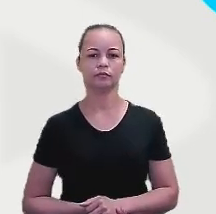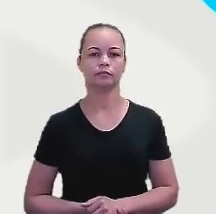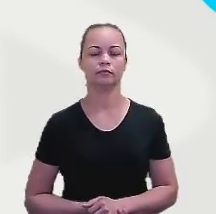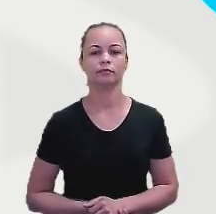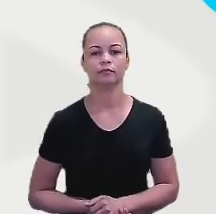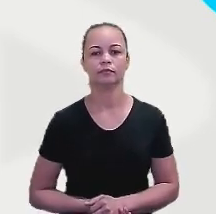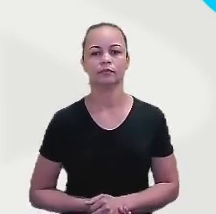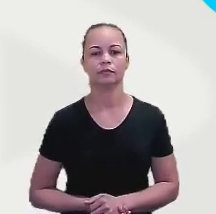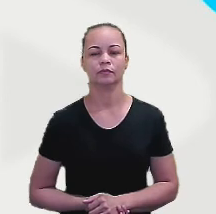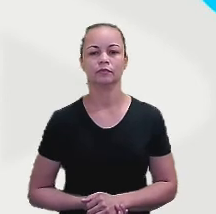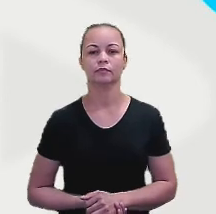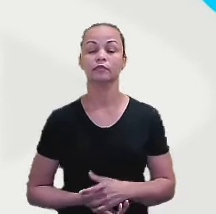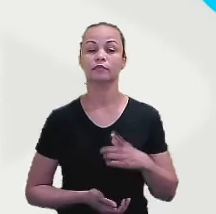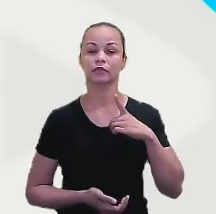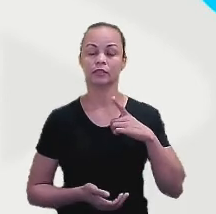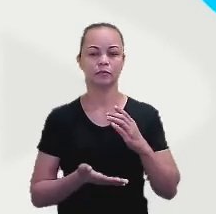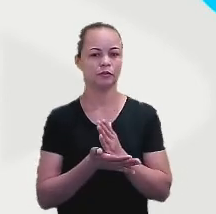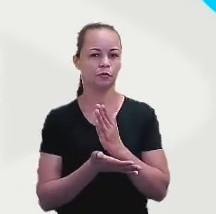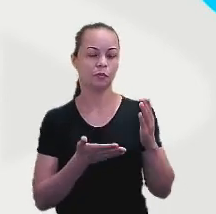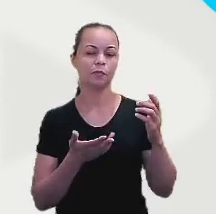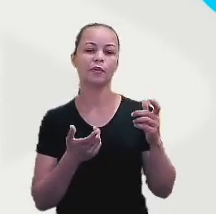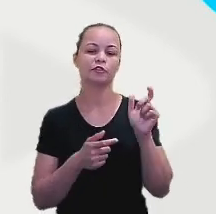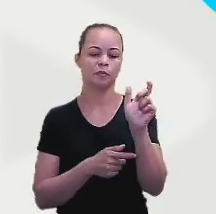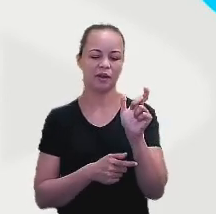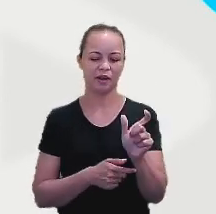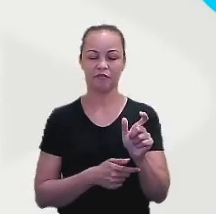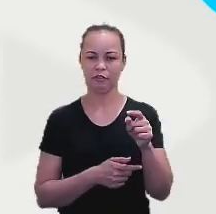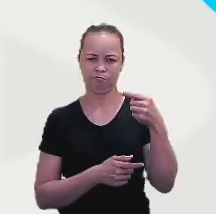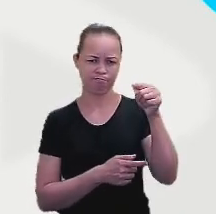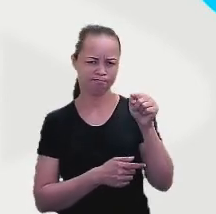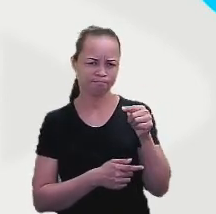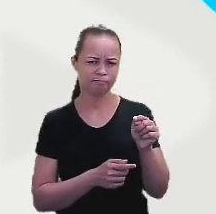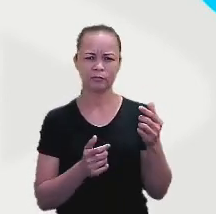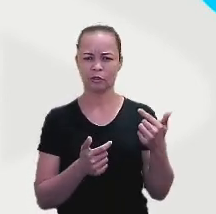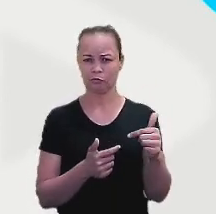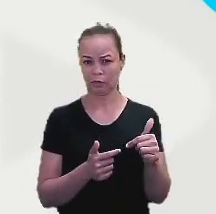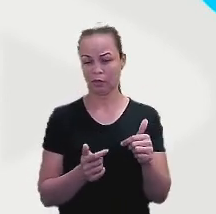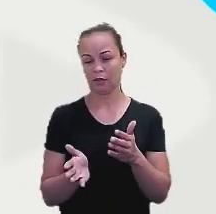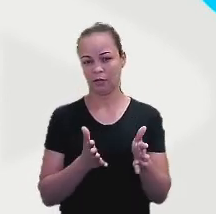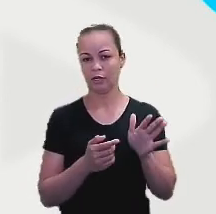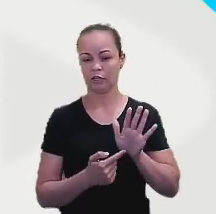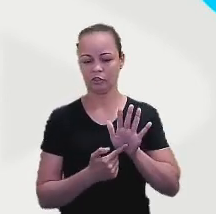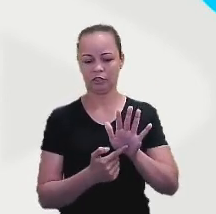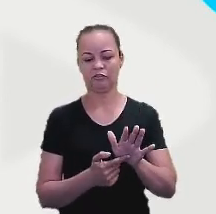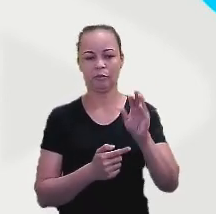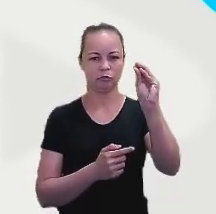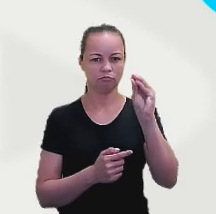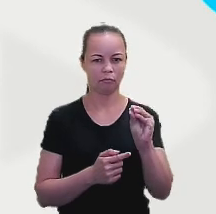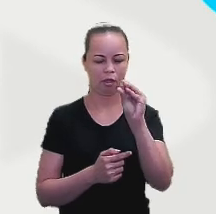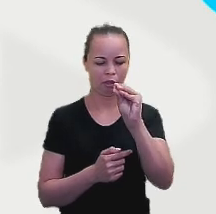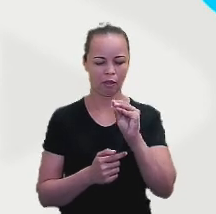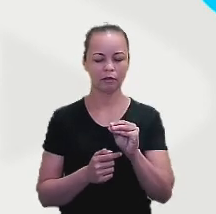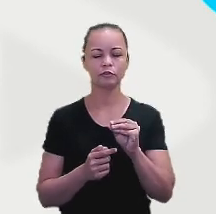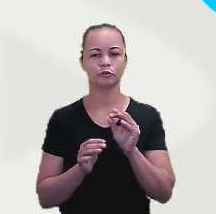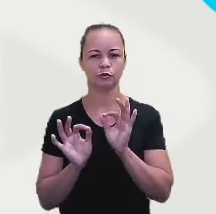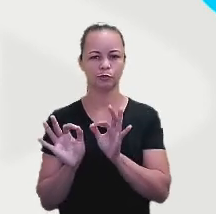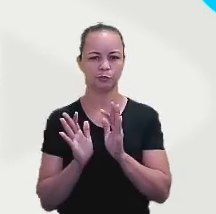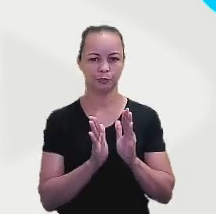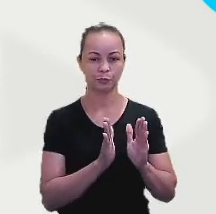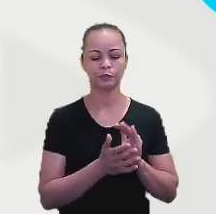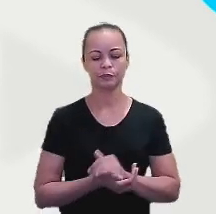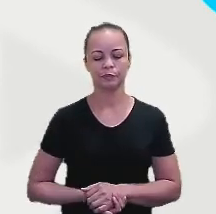Então, ó, temos agora algumas palavras que também não estão acentuadas e a gente vai colocar num retângulo certinho, tá bom? Então,